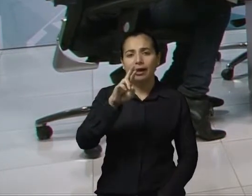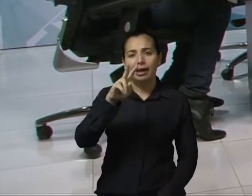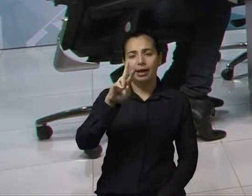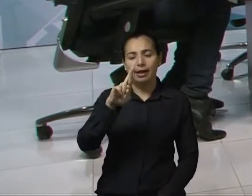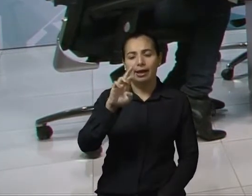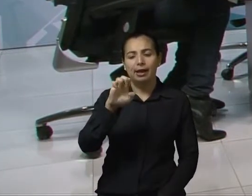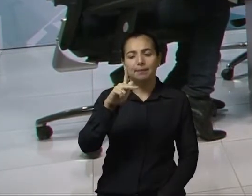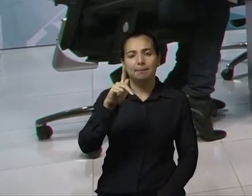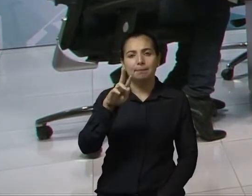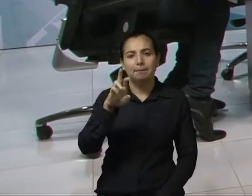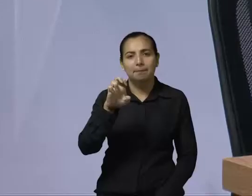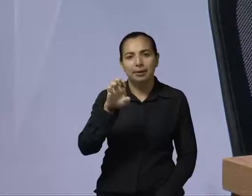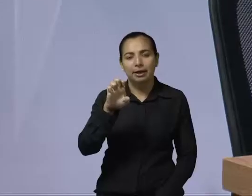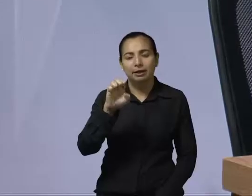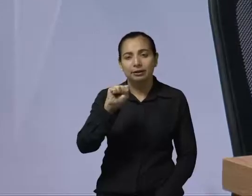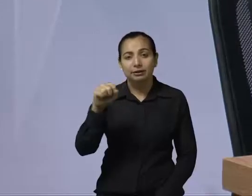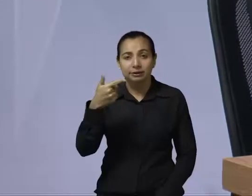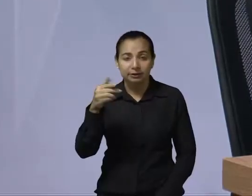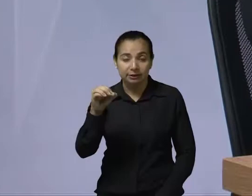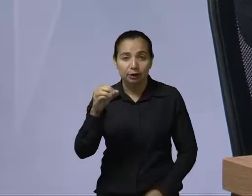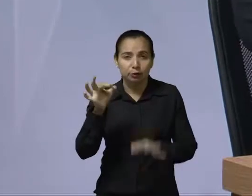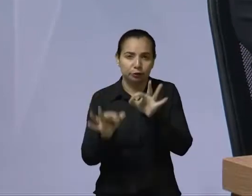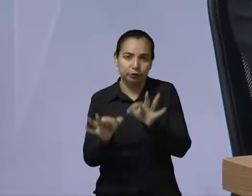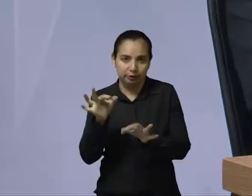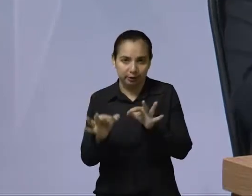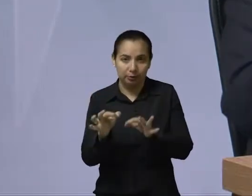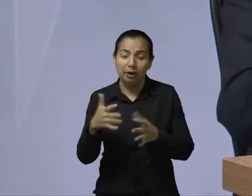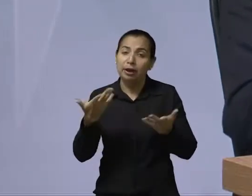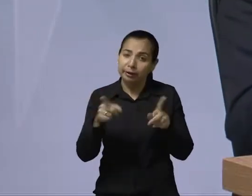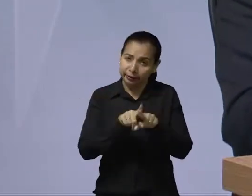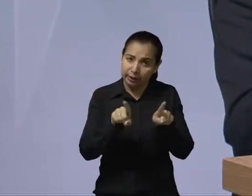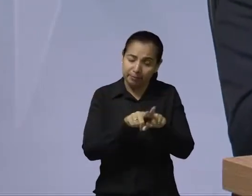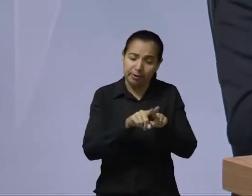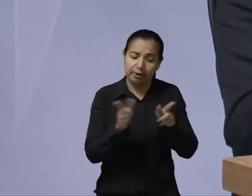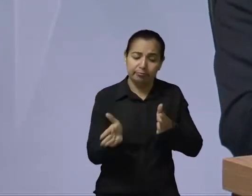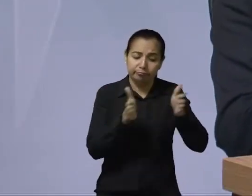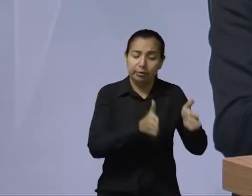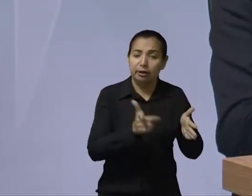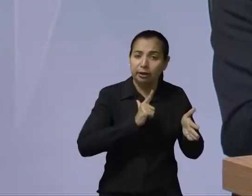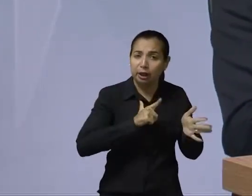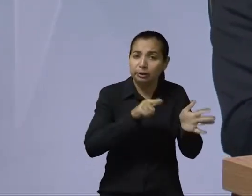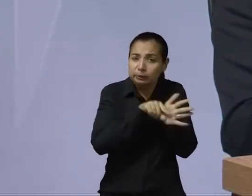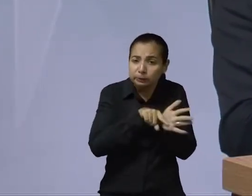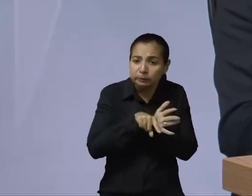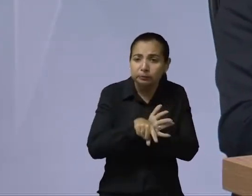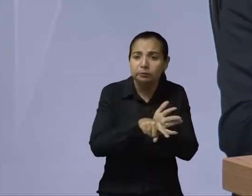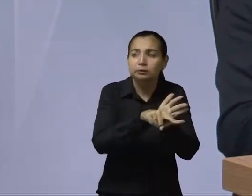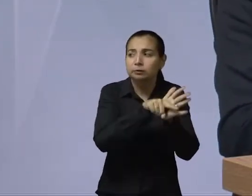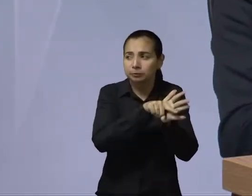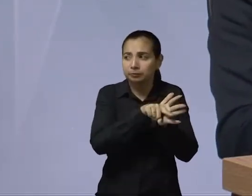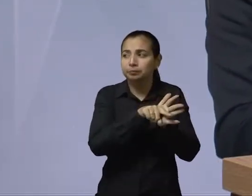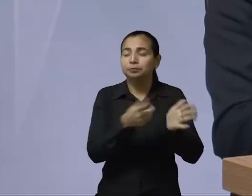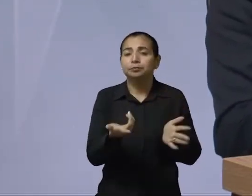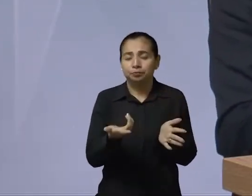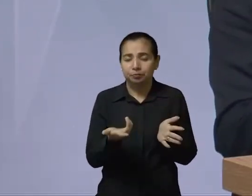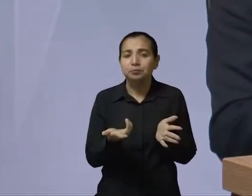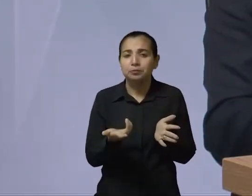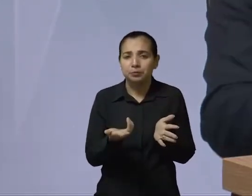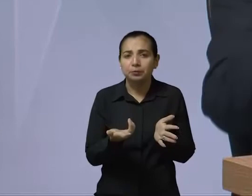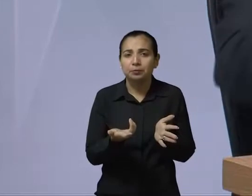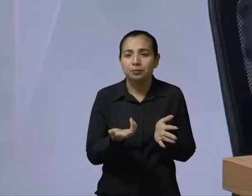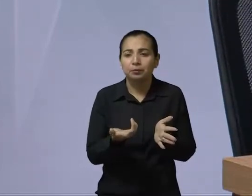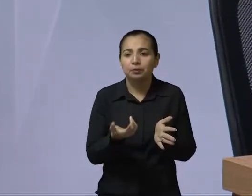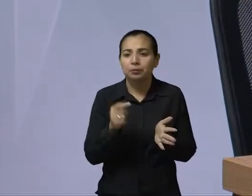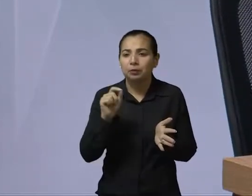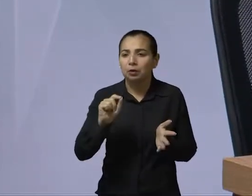né, e aquilo que é de investigação. Então, nós temos repressão aí, normalmente na ordem do militar,